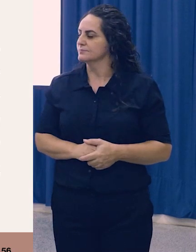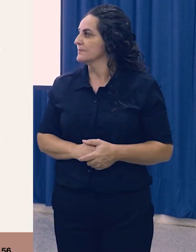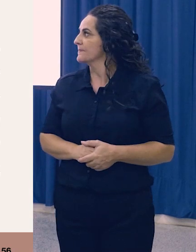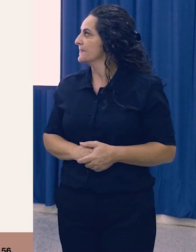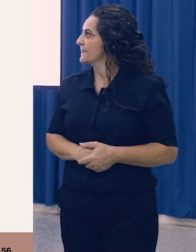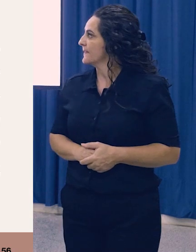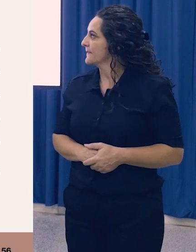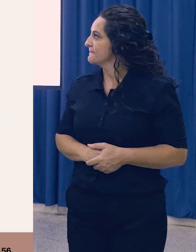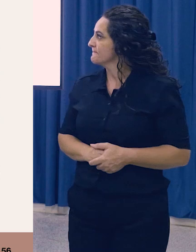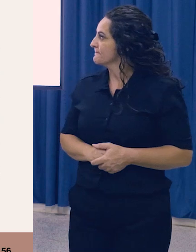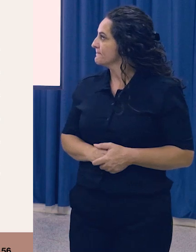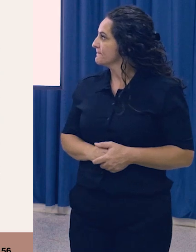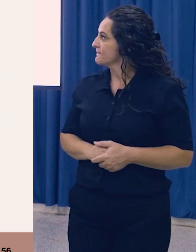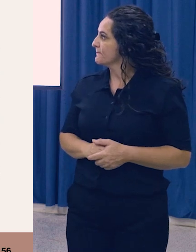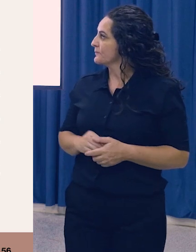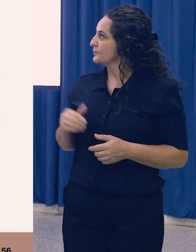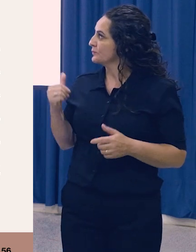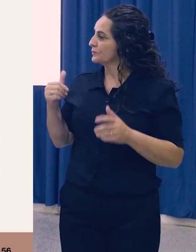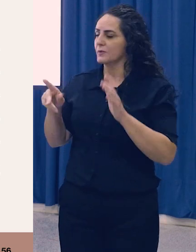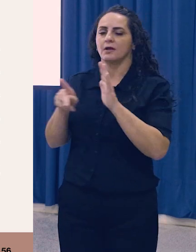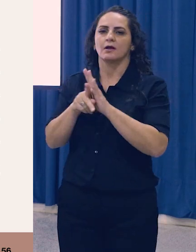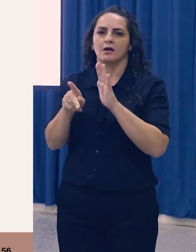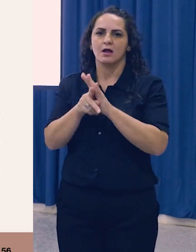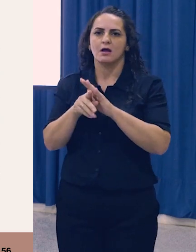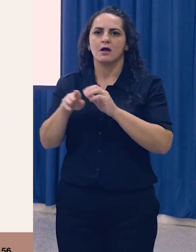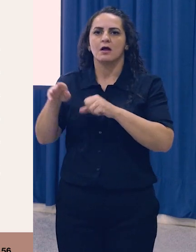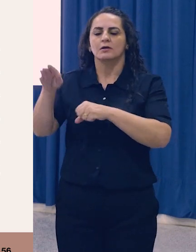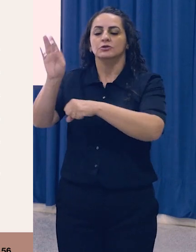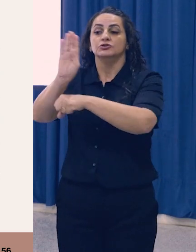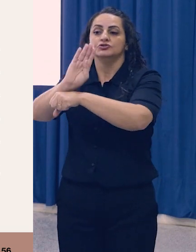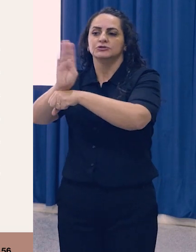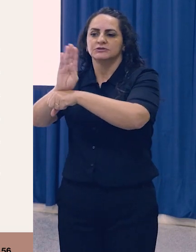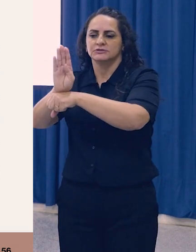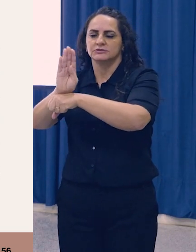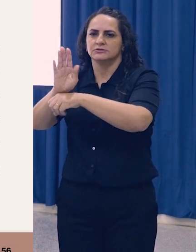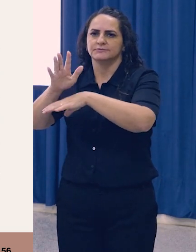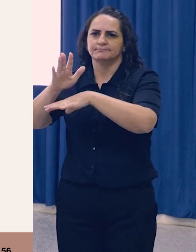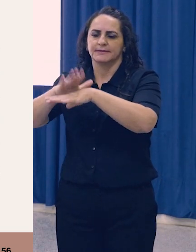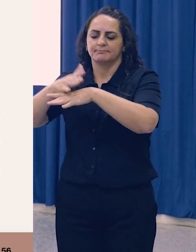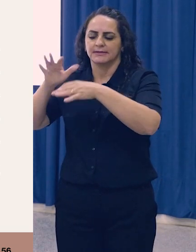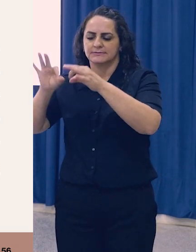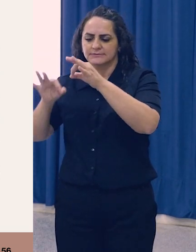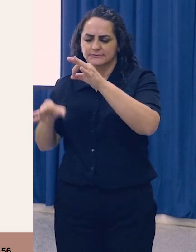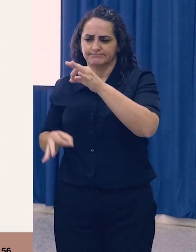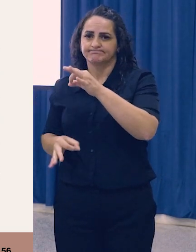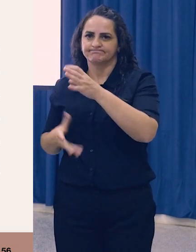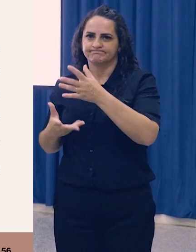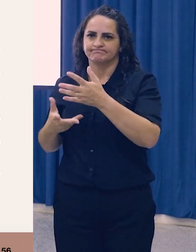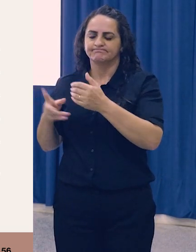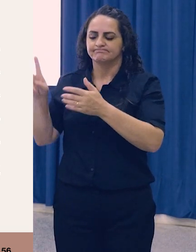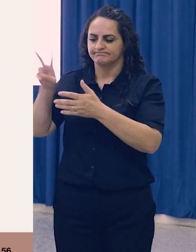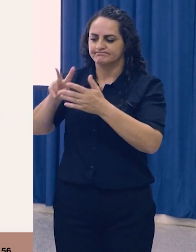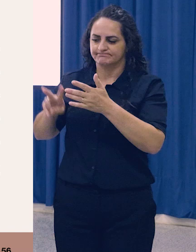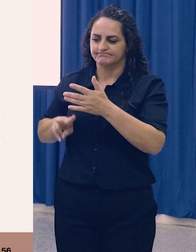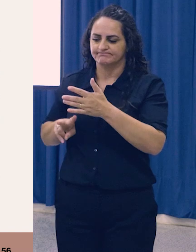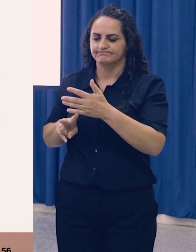Aqui eu fiz uma parte sobre festivais de cinema, é uma parte um pouco mais complexa, então é mais fácil vocês lerem sobre,